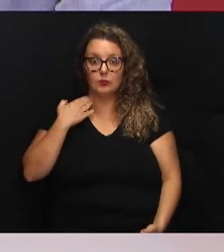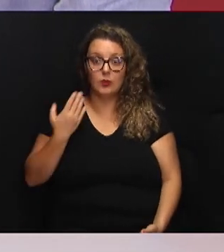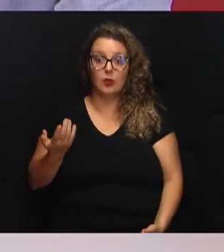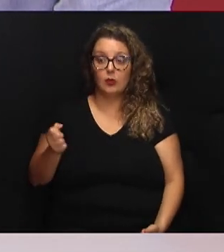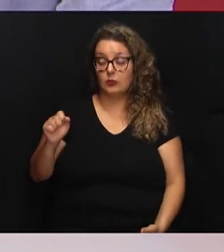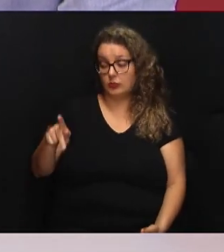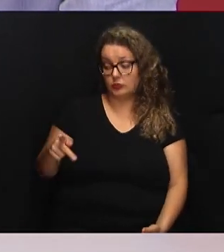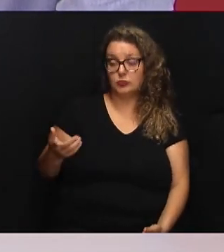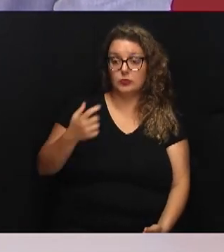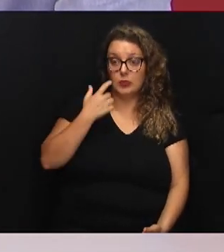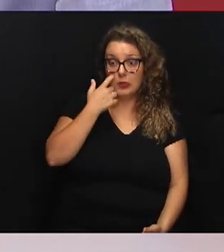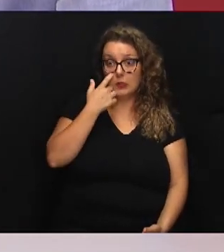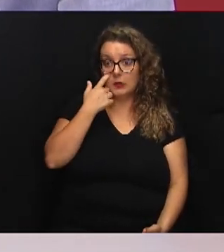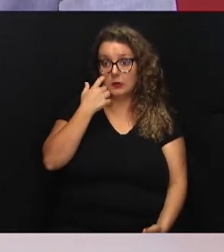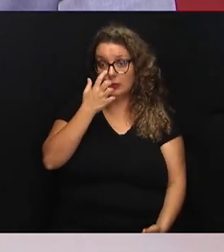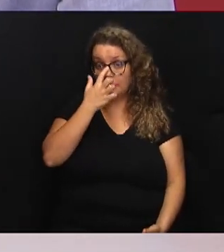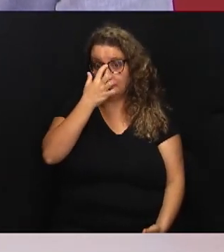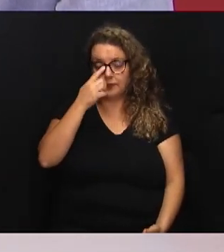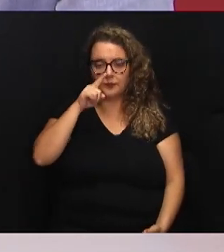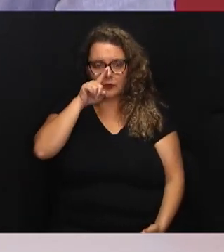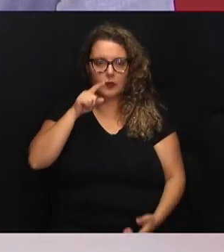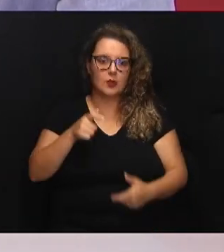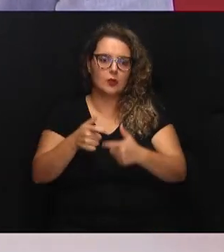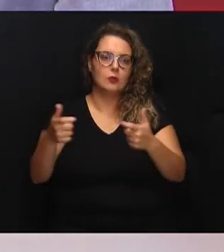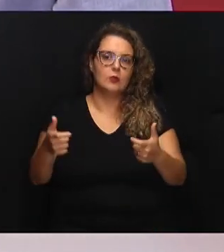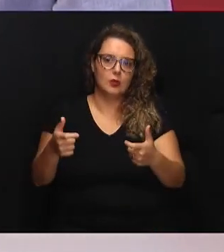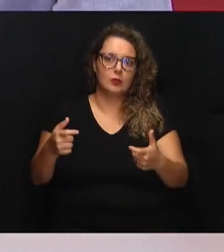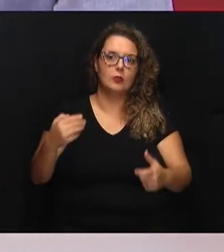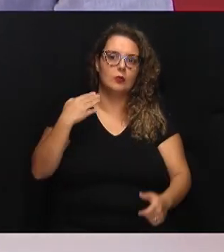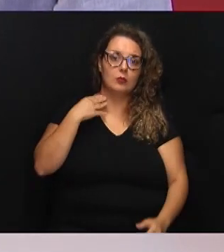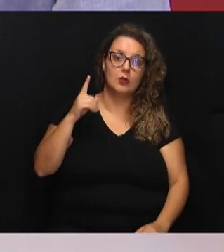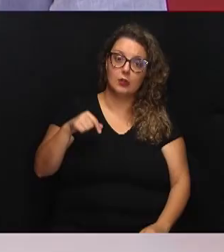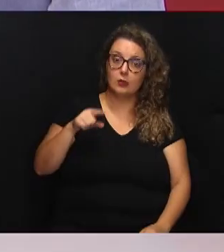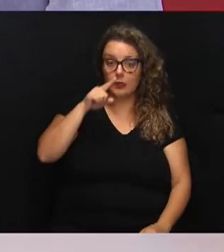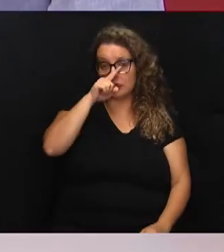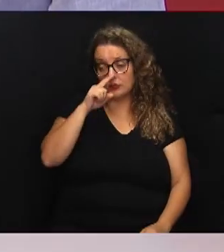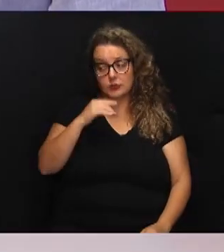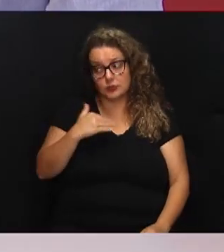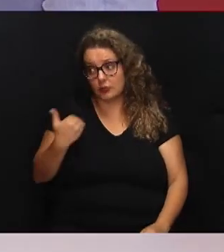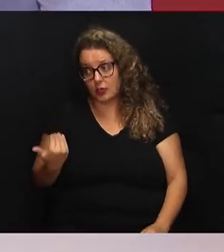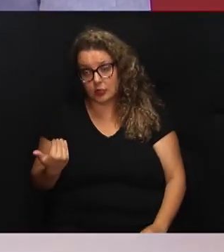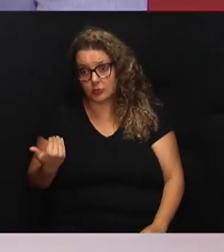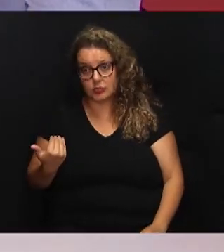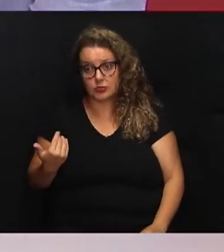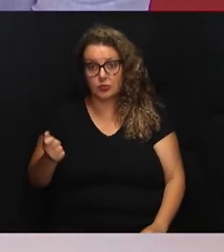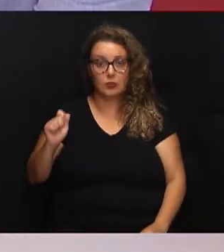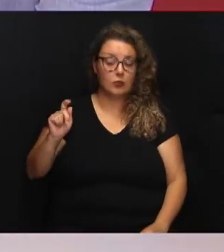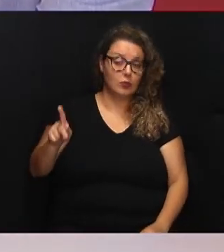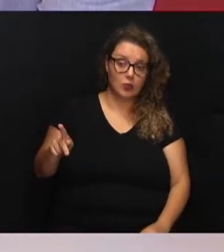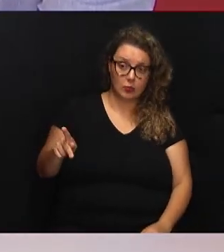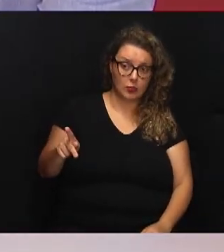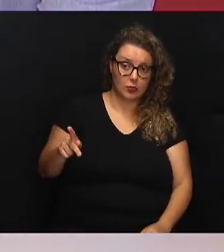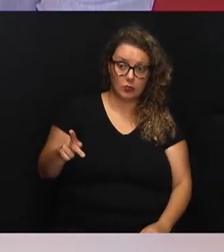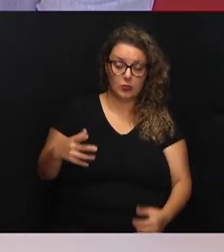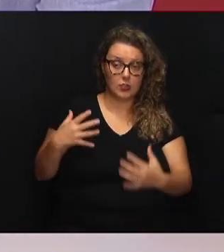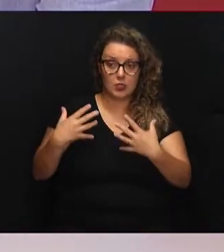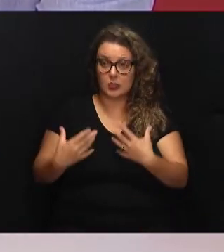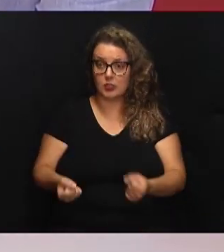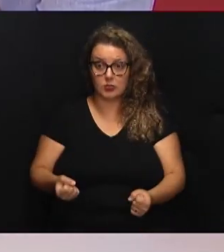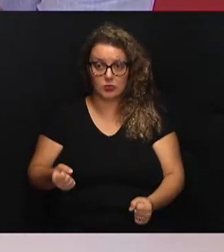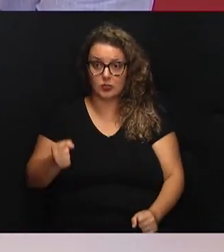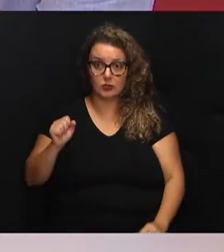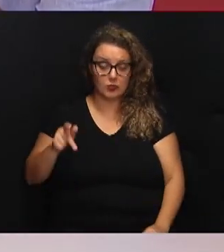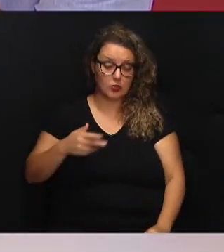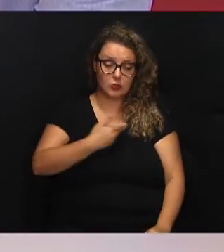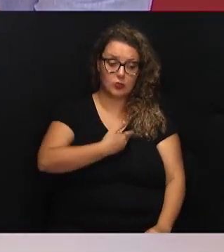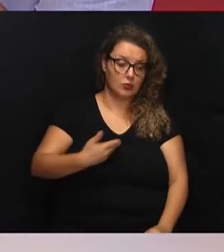O aposentado, o risco maior para o banco é o risco de morte, né? O aposentado vai seguir recebendo aquela aposentadoria do